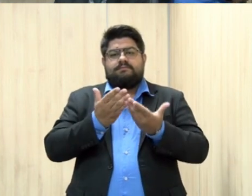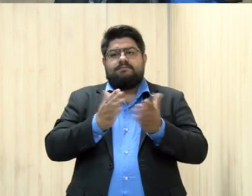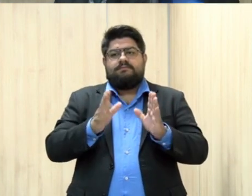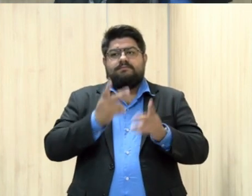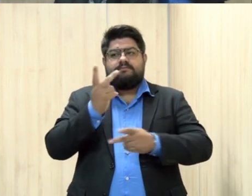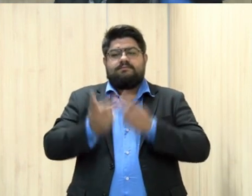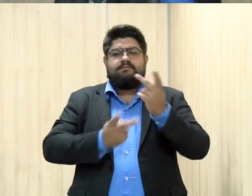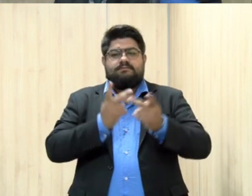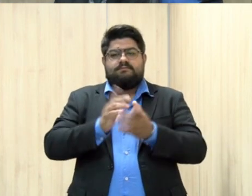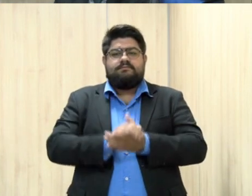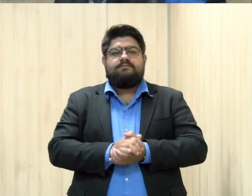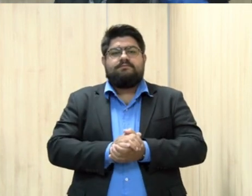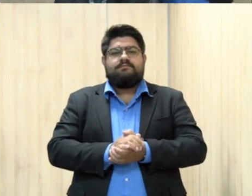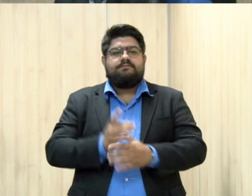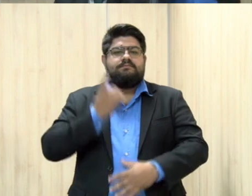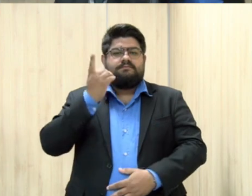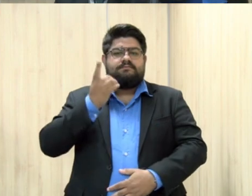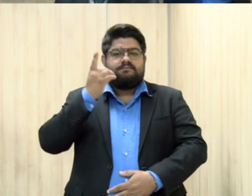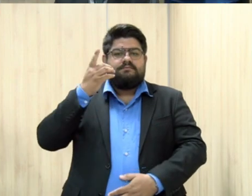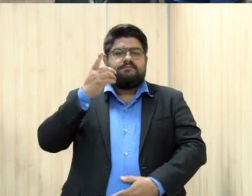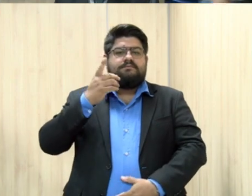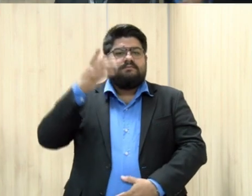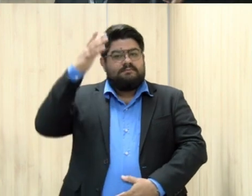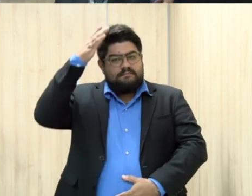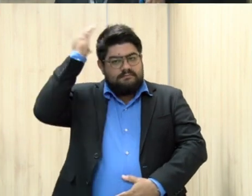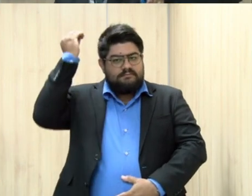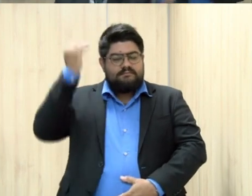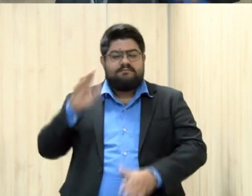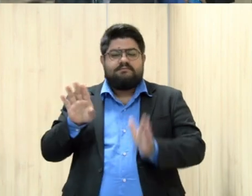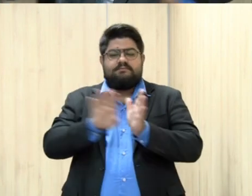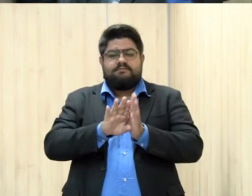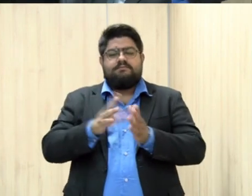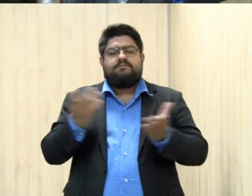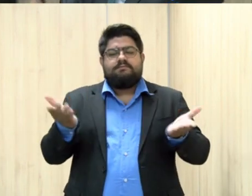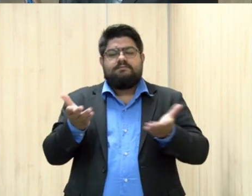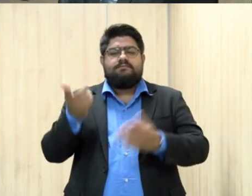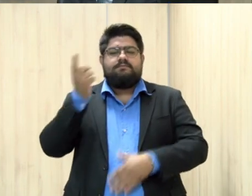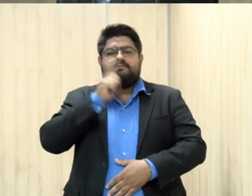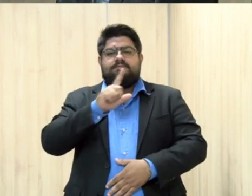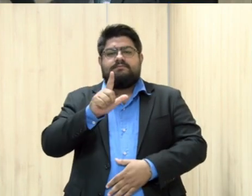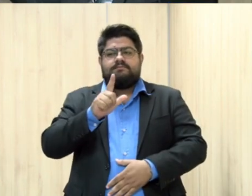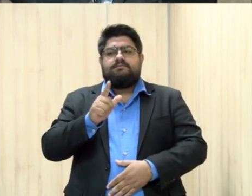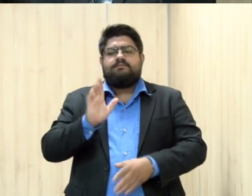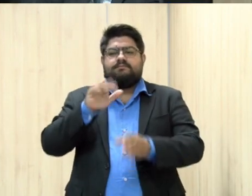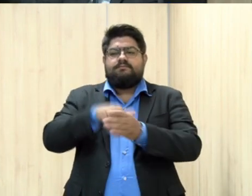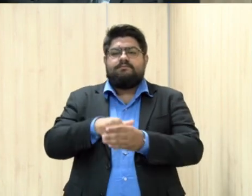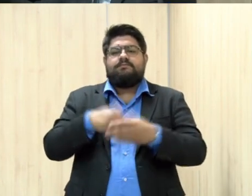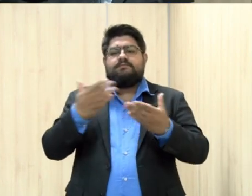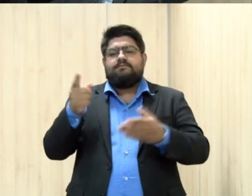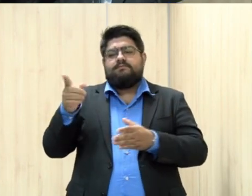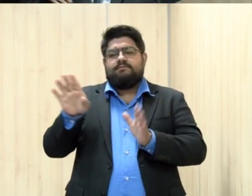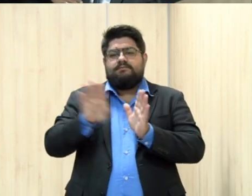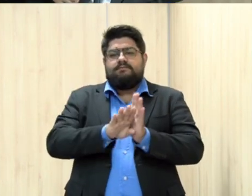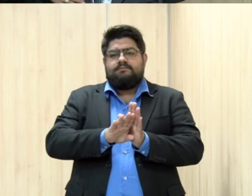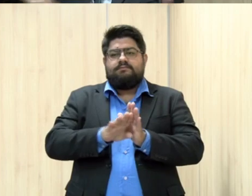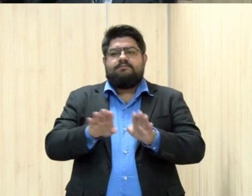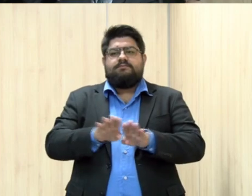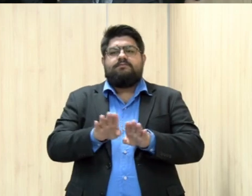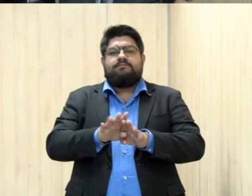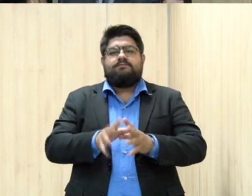Deputado Rodrigo Deputado Rodrigo chegou aí a gente consegue ir tocando aqui enquanto o cearense também